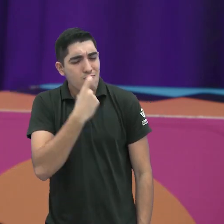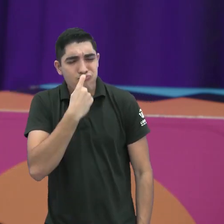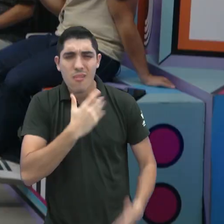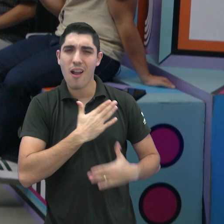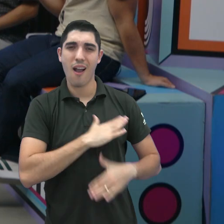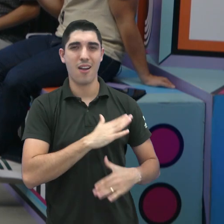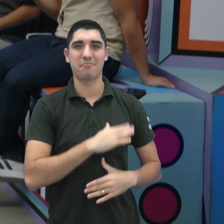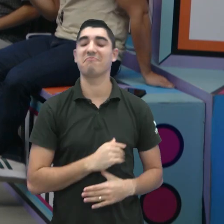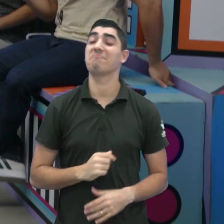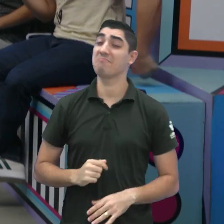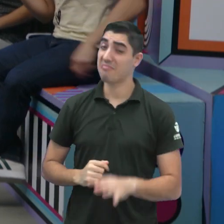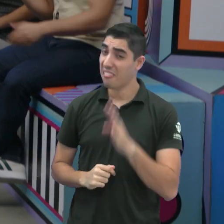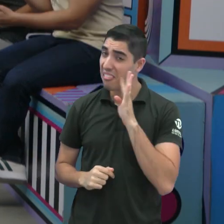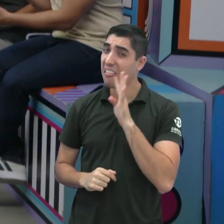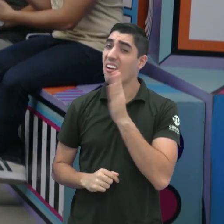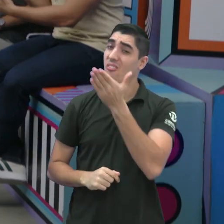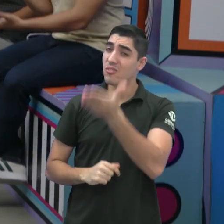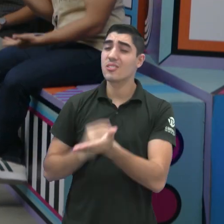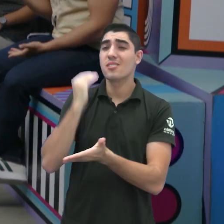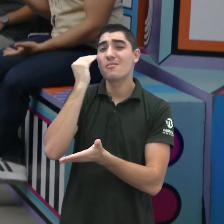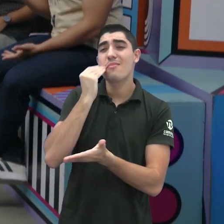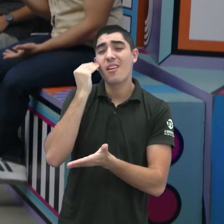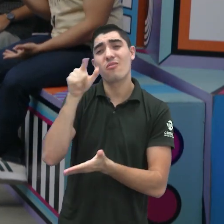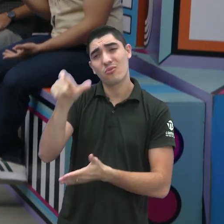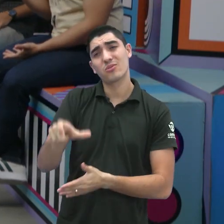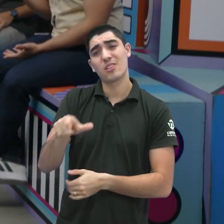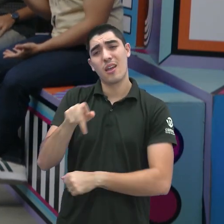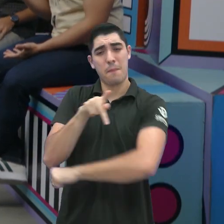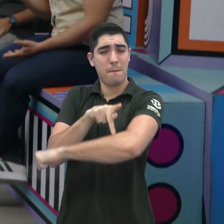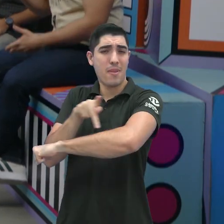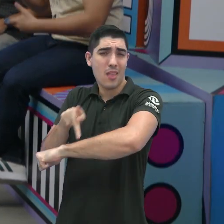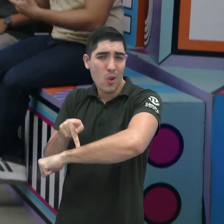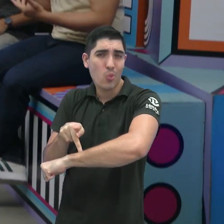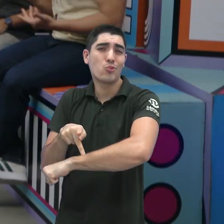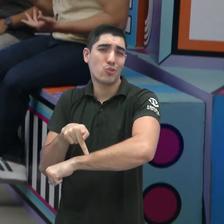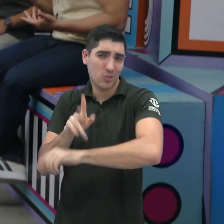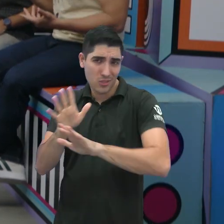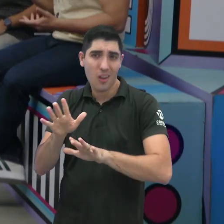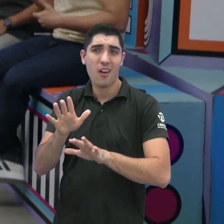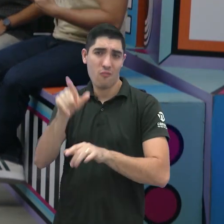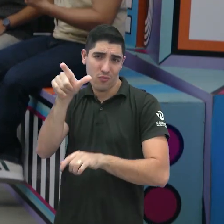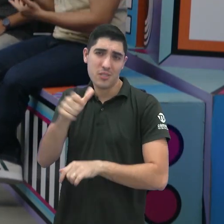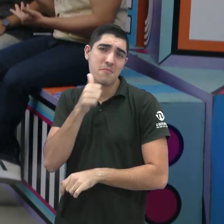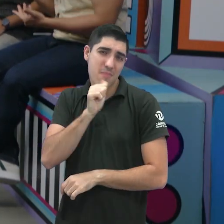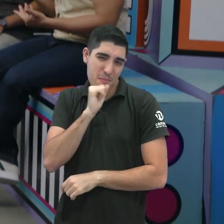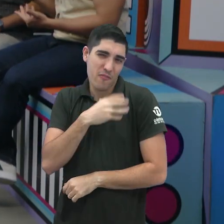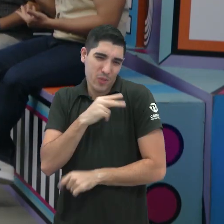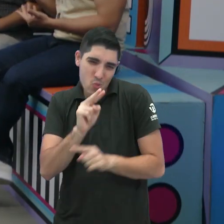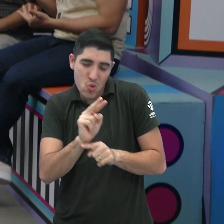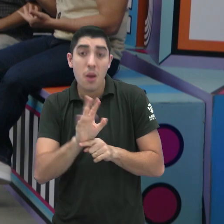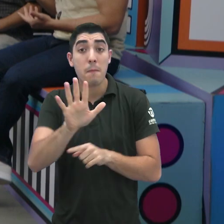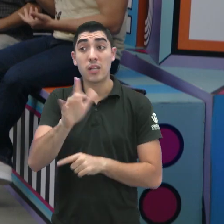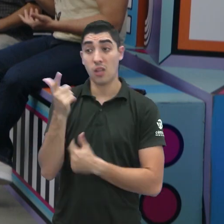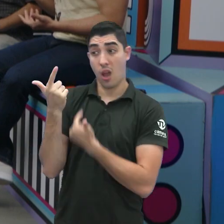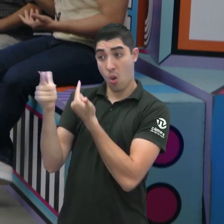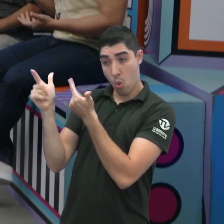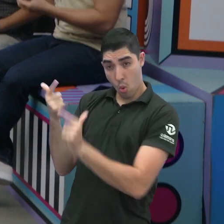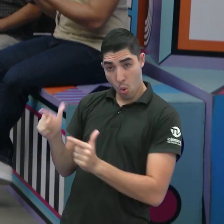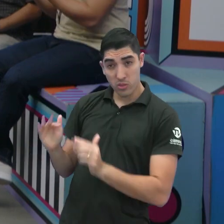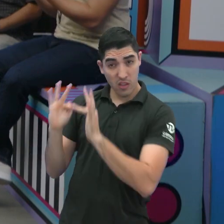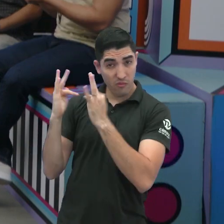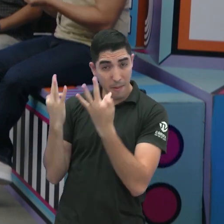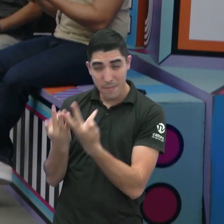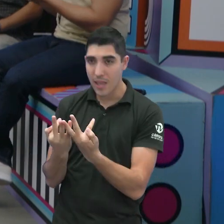Isso é legal da sua parte enquanto pedagoga e mãe, né? Mas nem toda família tem essa instrução que você tem. E